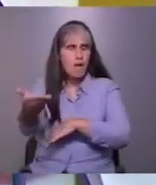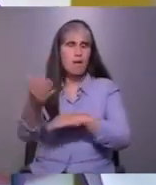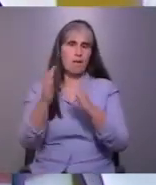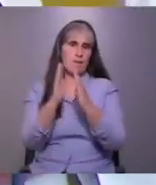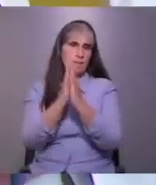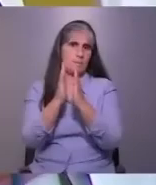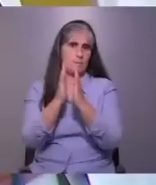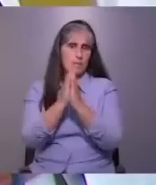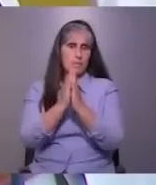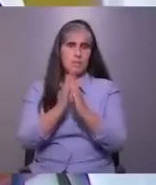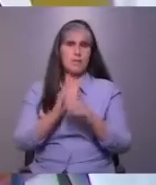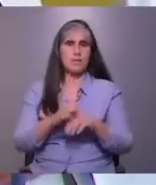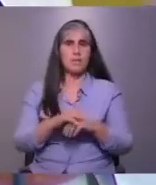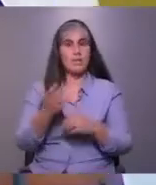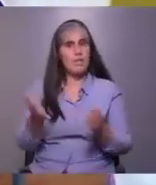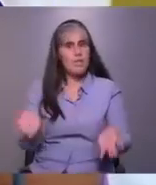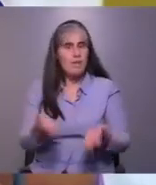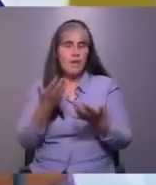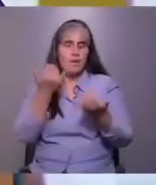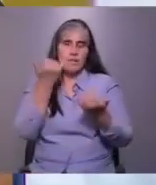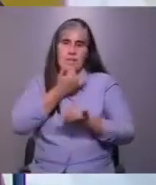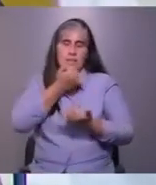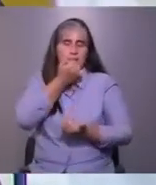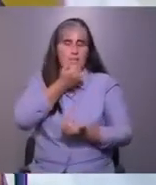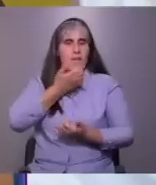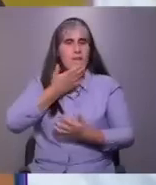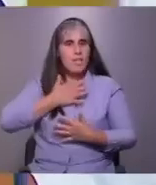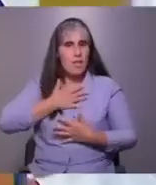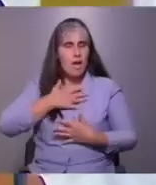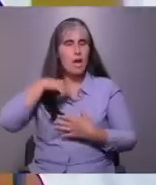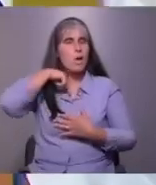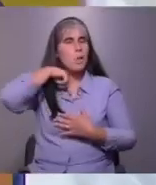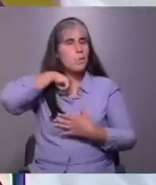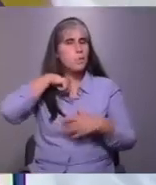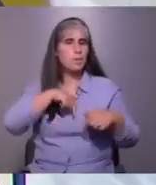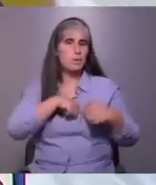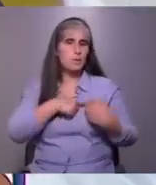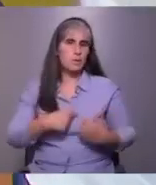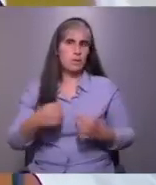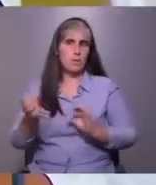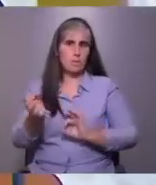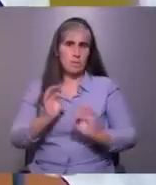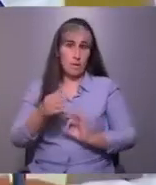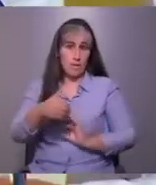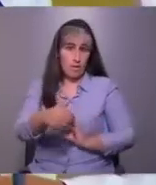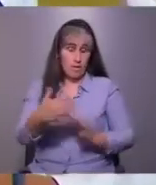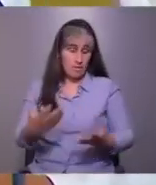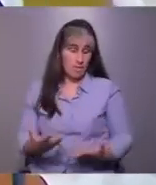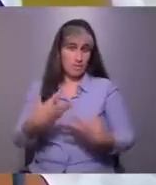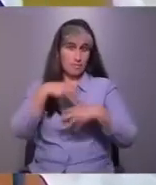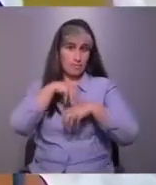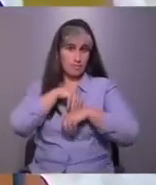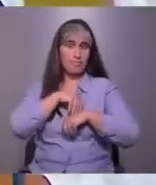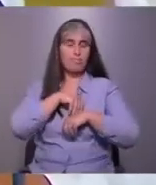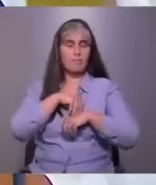da Eucaristia. Alegremos-nos com esta presença, preparemos o coração para o acolher e façamo-lo, começando